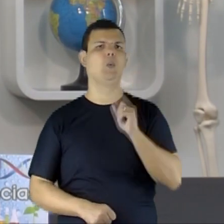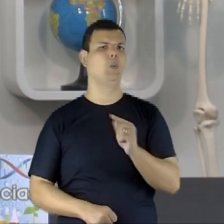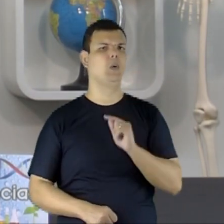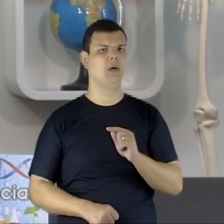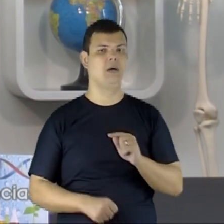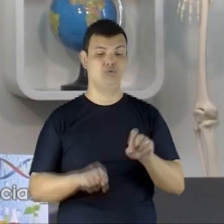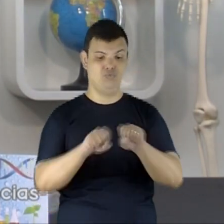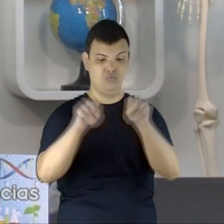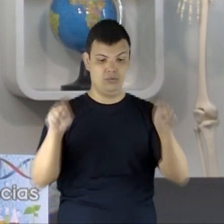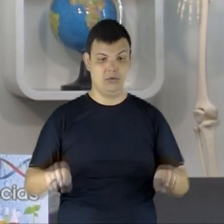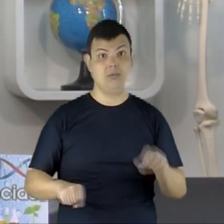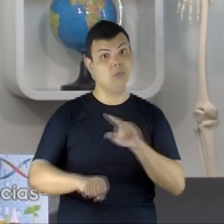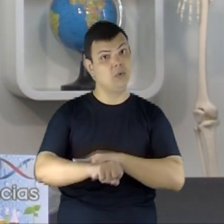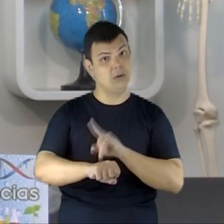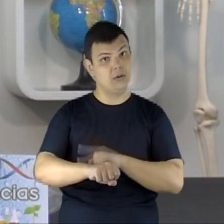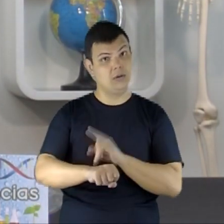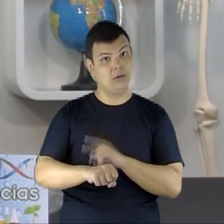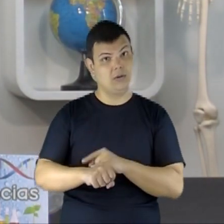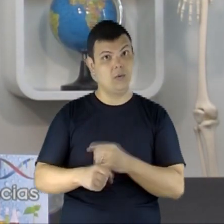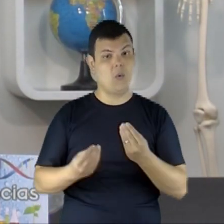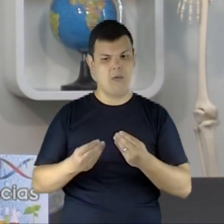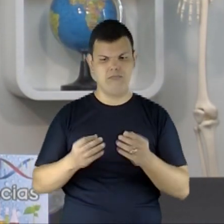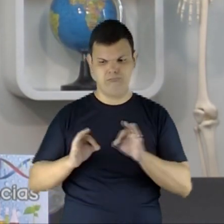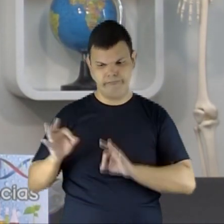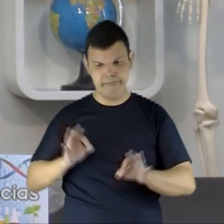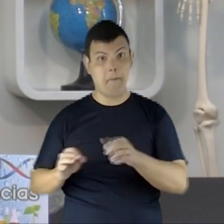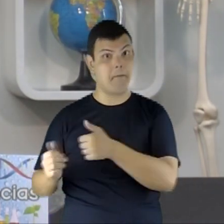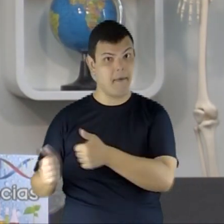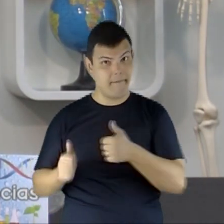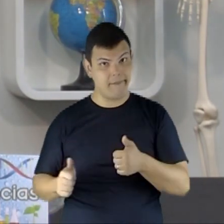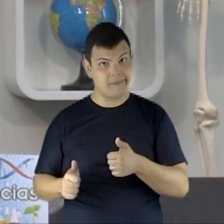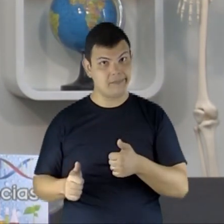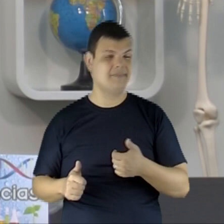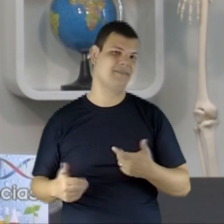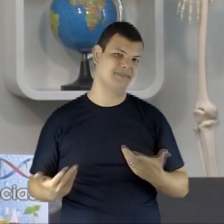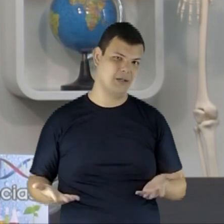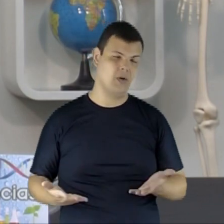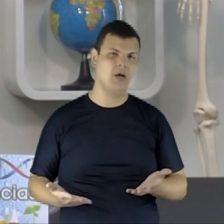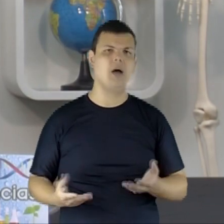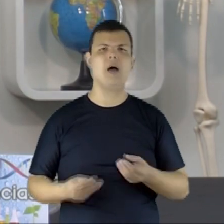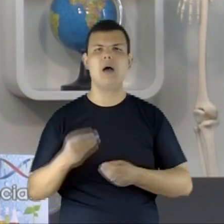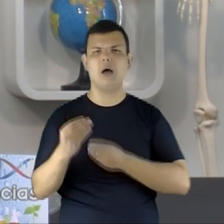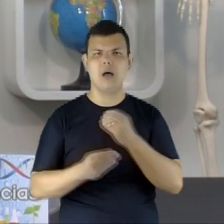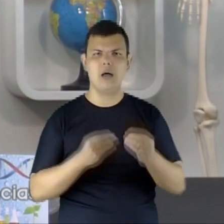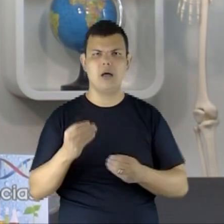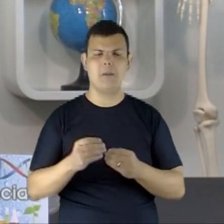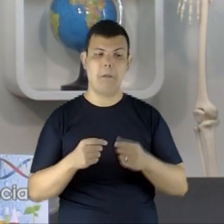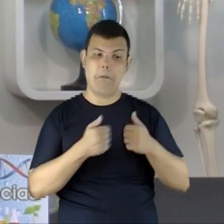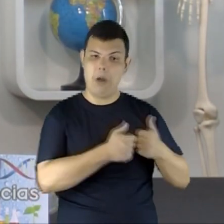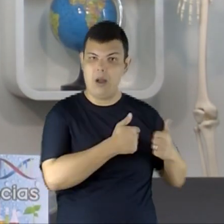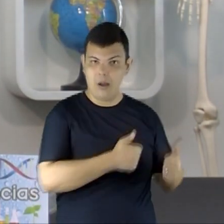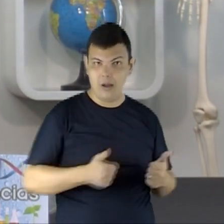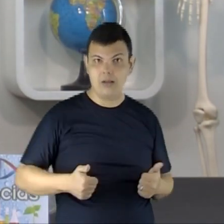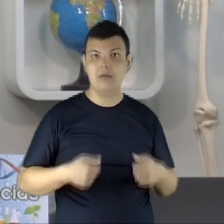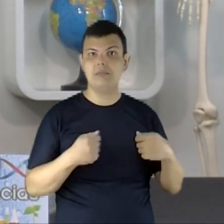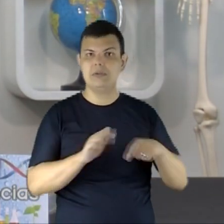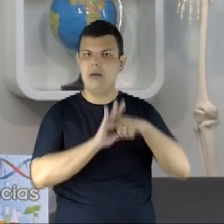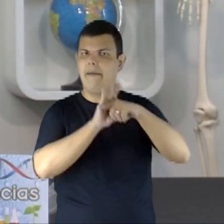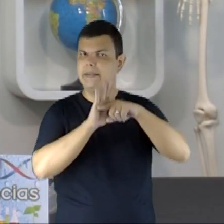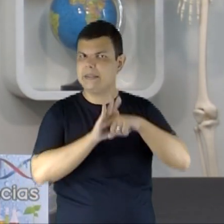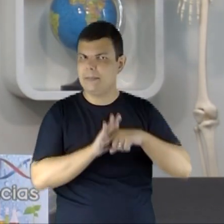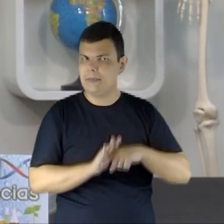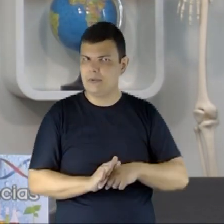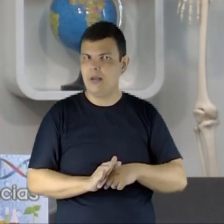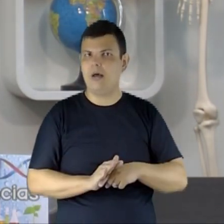sistema urinário ele esteja funcionando bem para a nossa saúde? Então, uma das formas da gente ver se está tudo bem é fazer o exame,